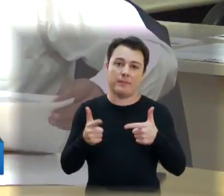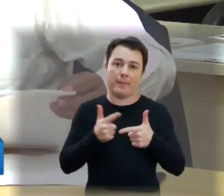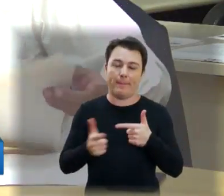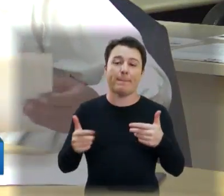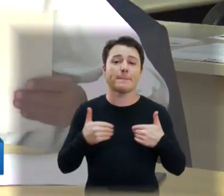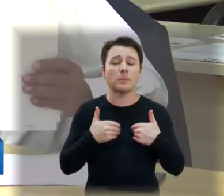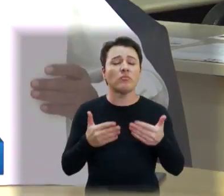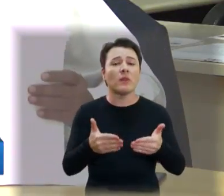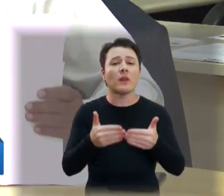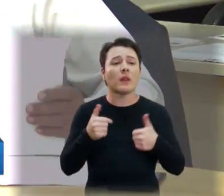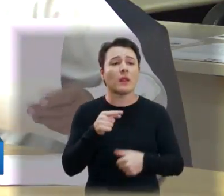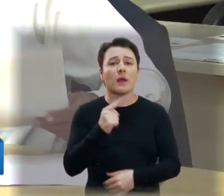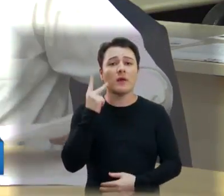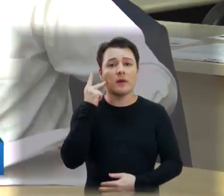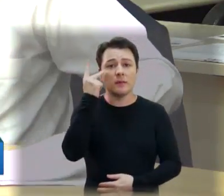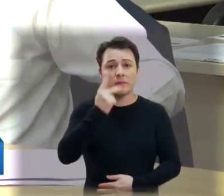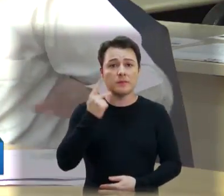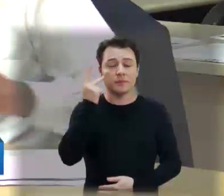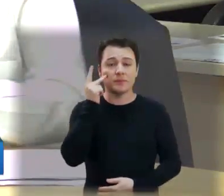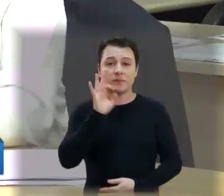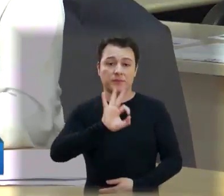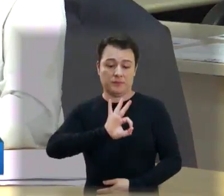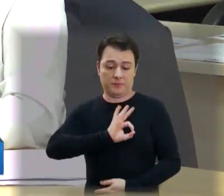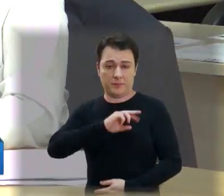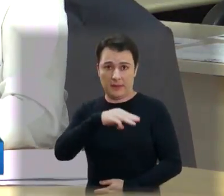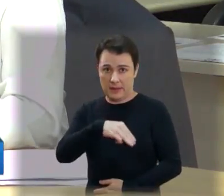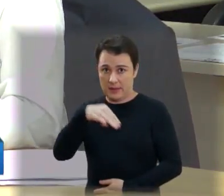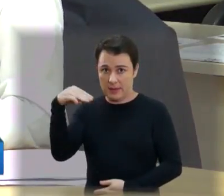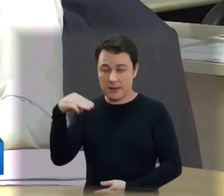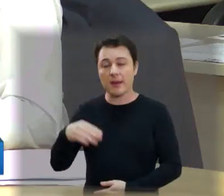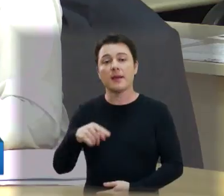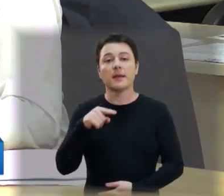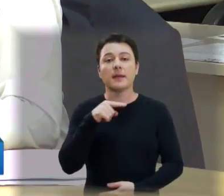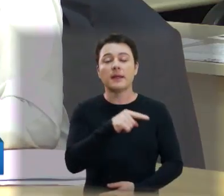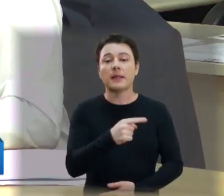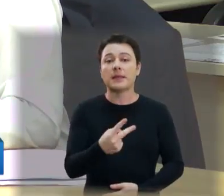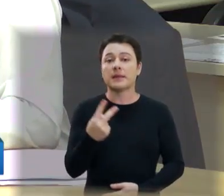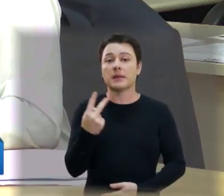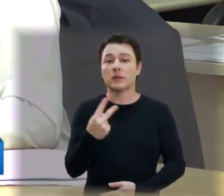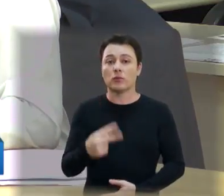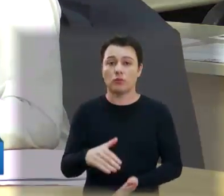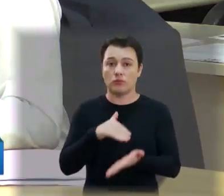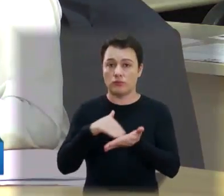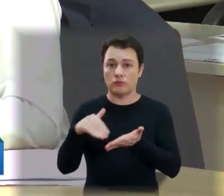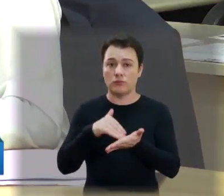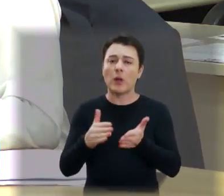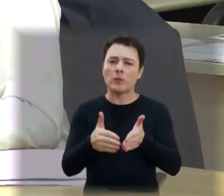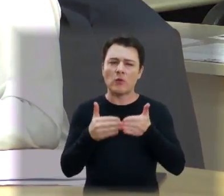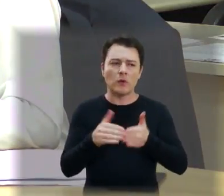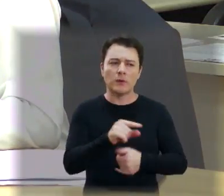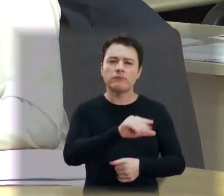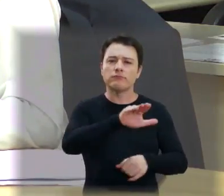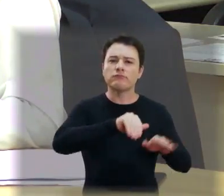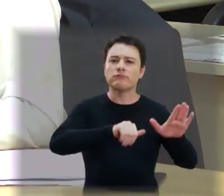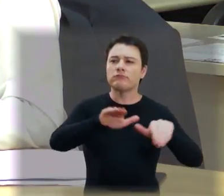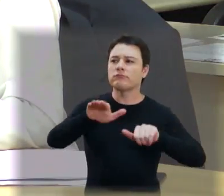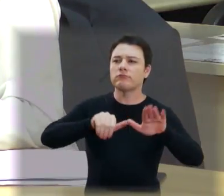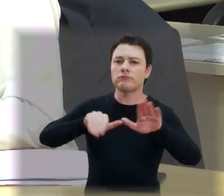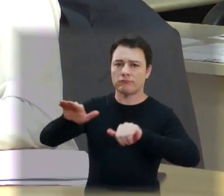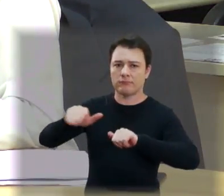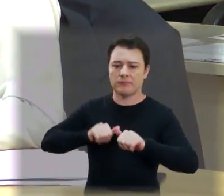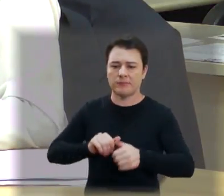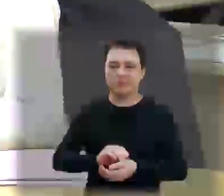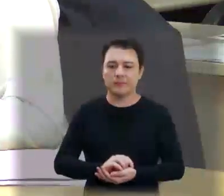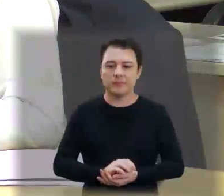Solicito ao vereador Cabo Magalverri, vereador segundo secretário, que proceda à chamada regimental